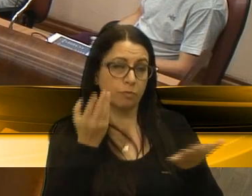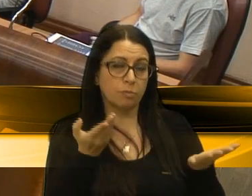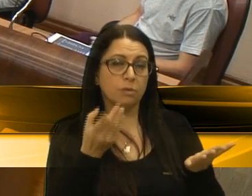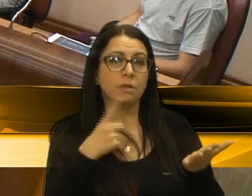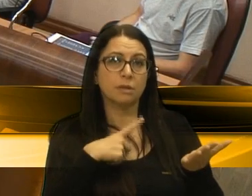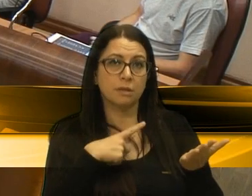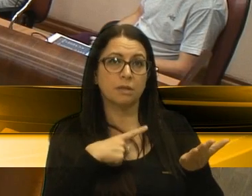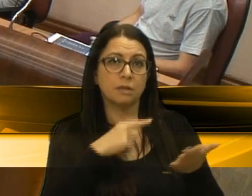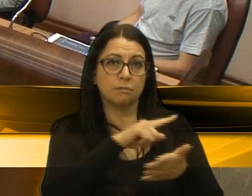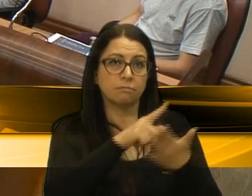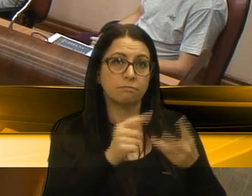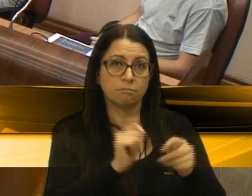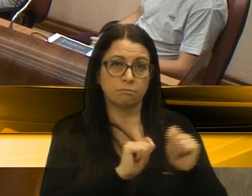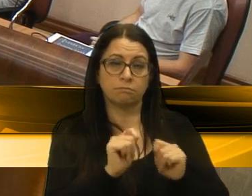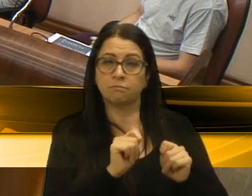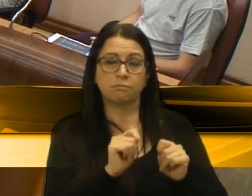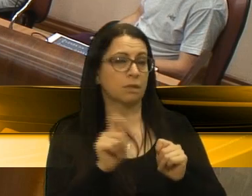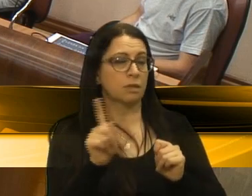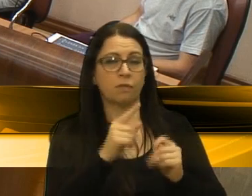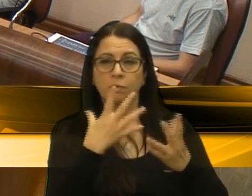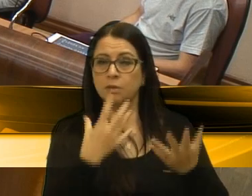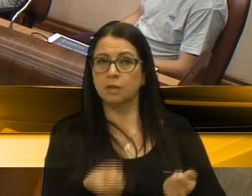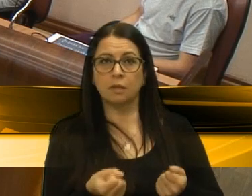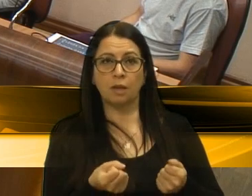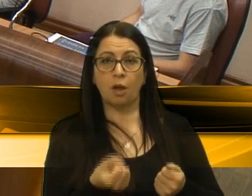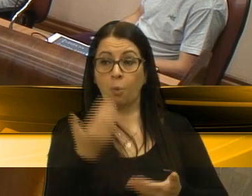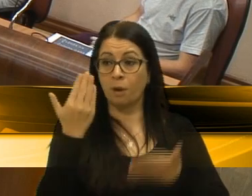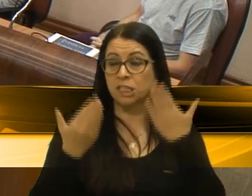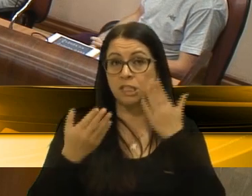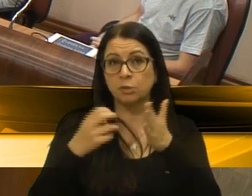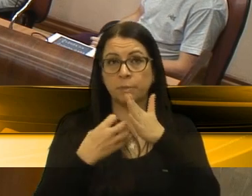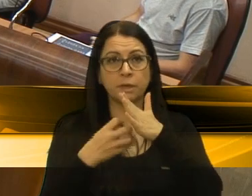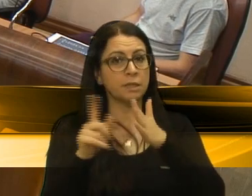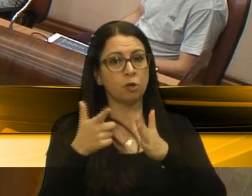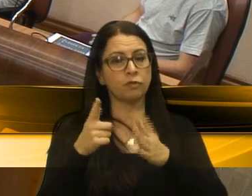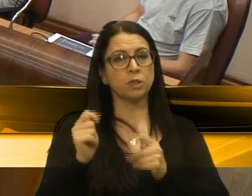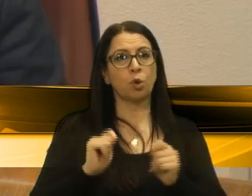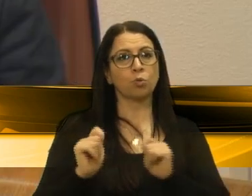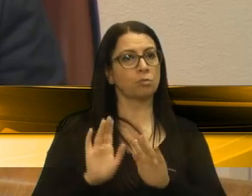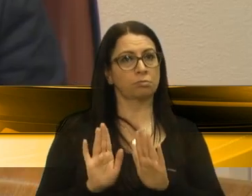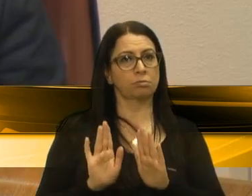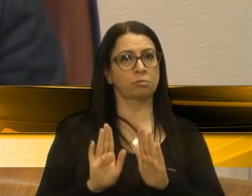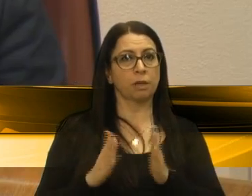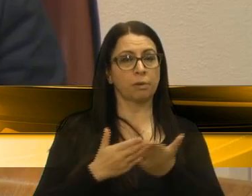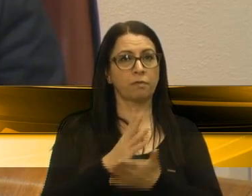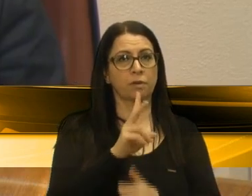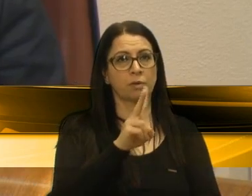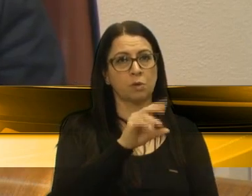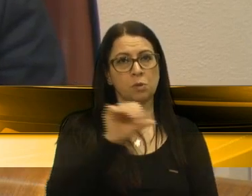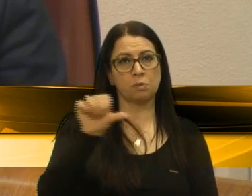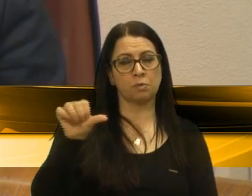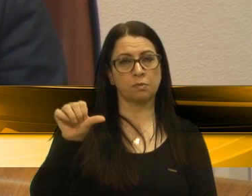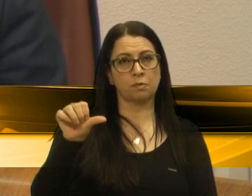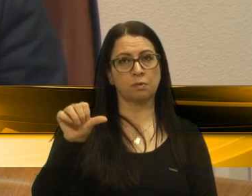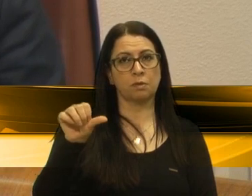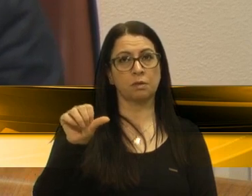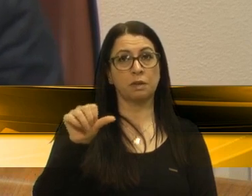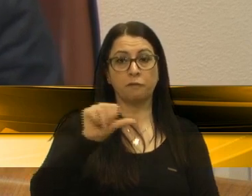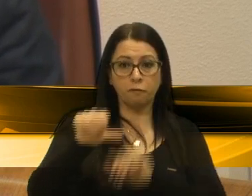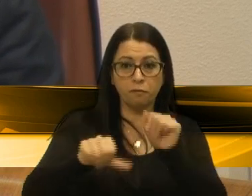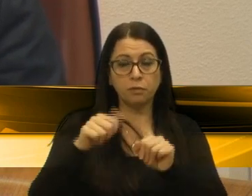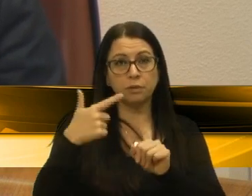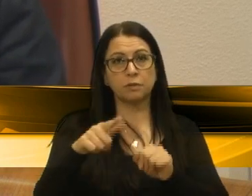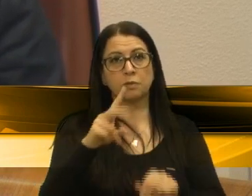uma série de controles. Nós não permitiríamos uma licitação sem controle, aprovada em 2009 e revalidada